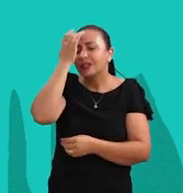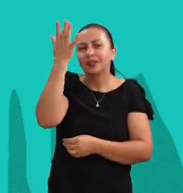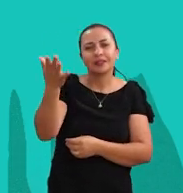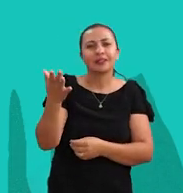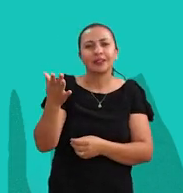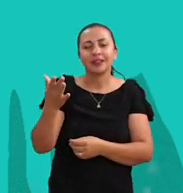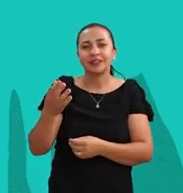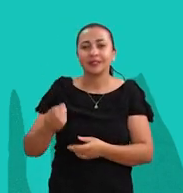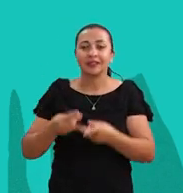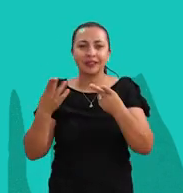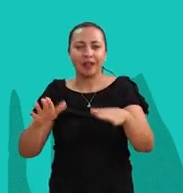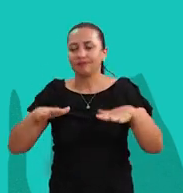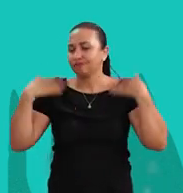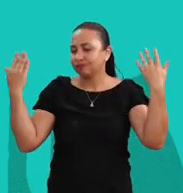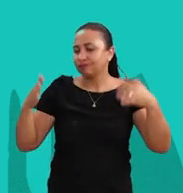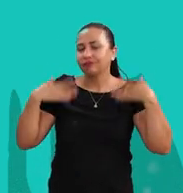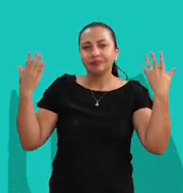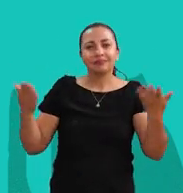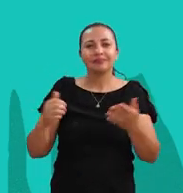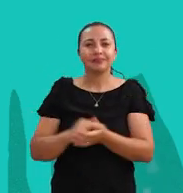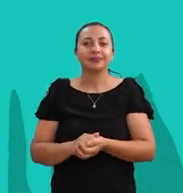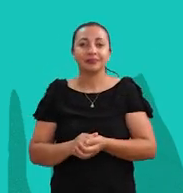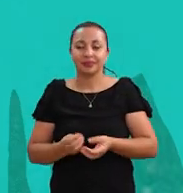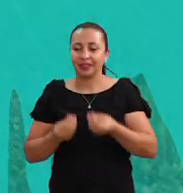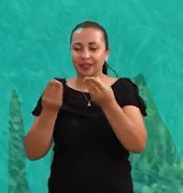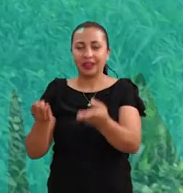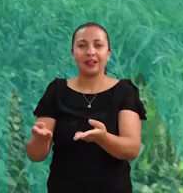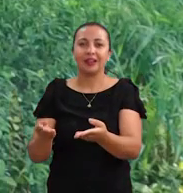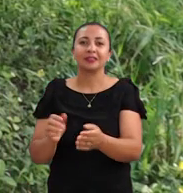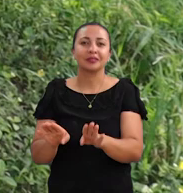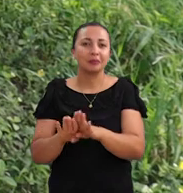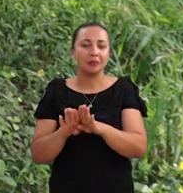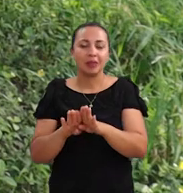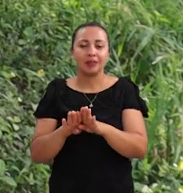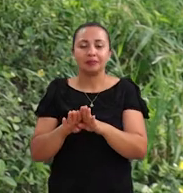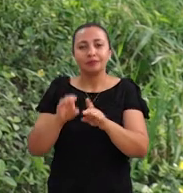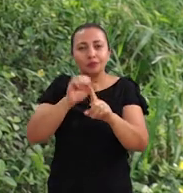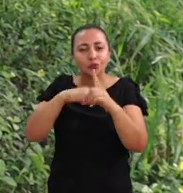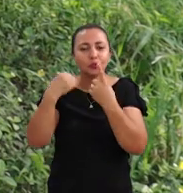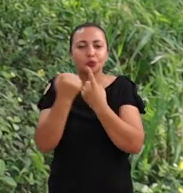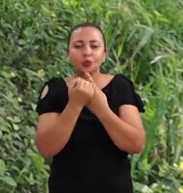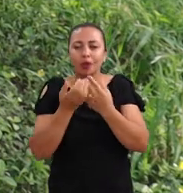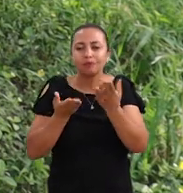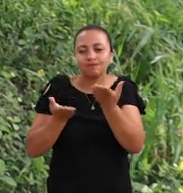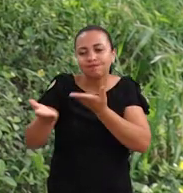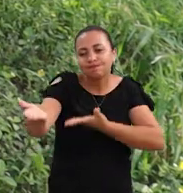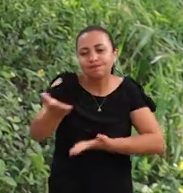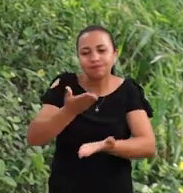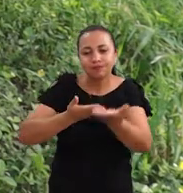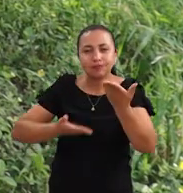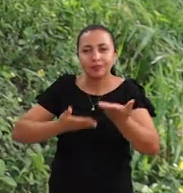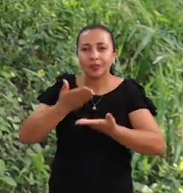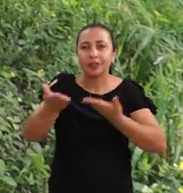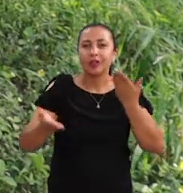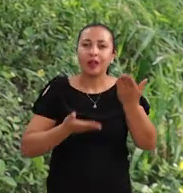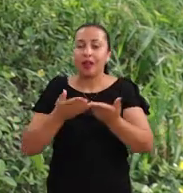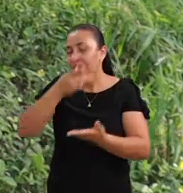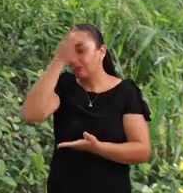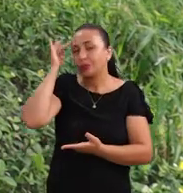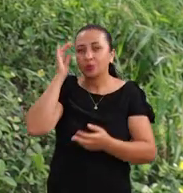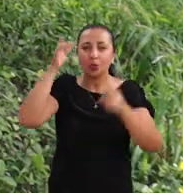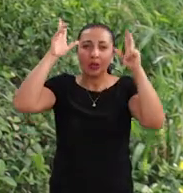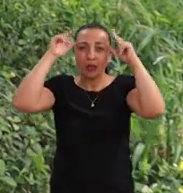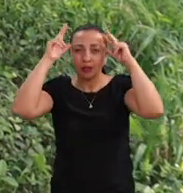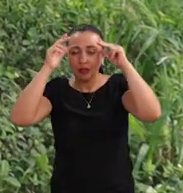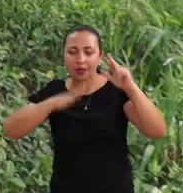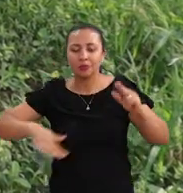praticidade, ela fornece momentos lúdicos, entendeu? Ela fornece socialização com a sociedade, com o cavalo, com o meio